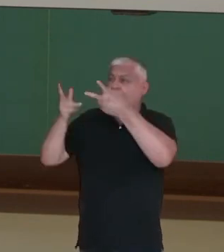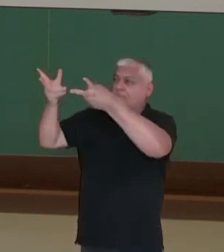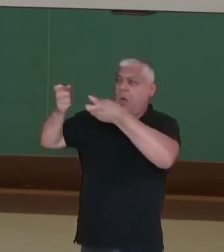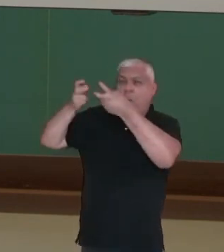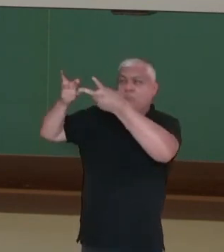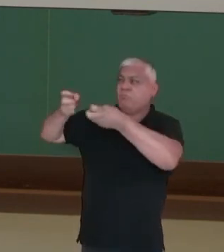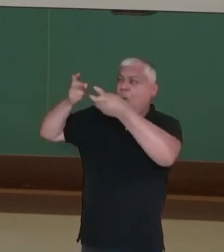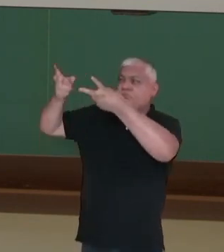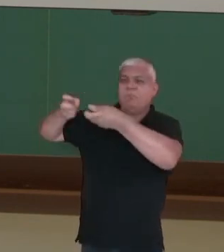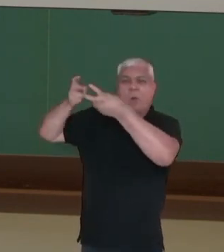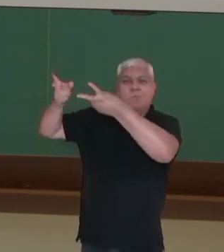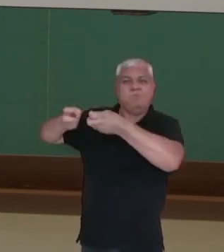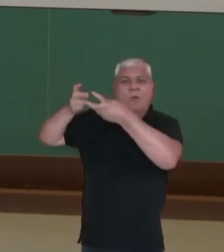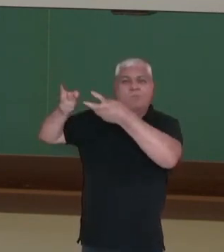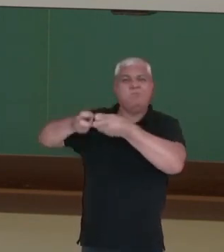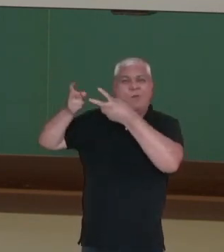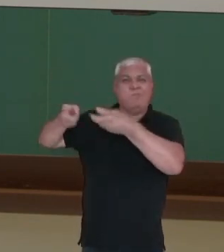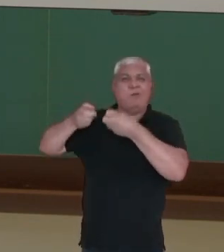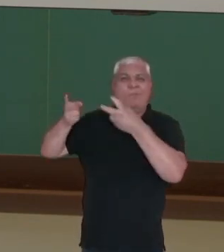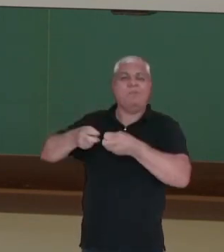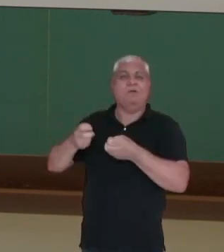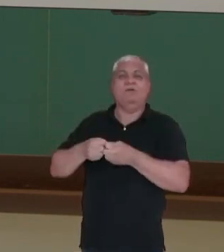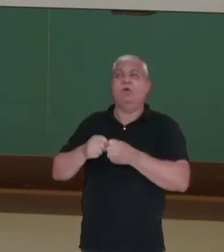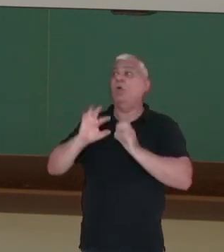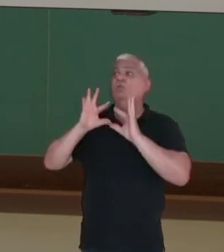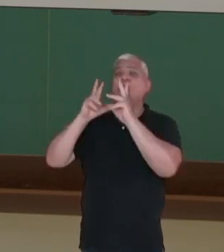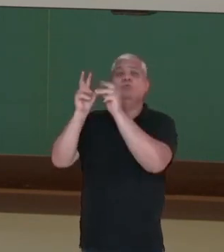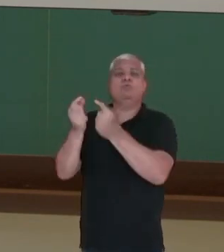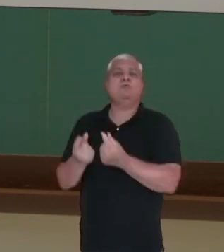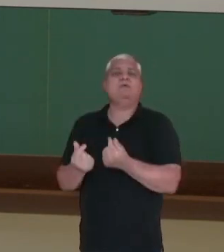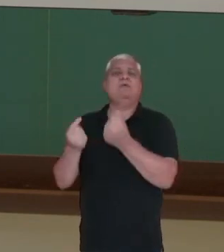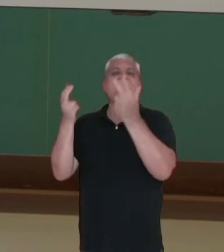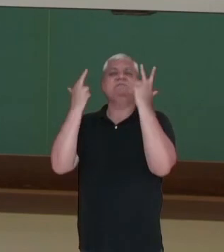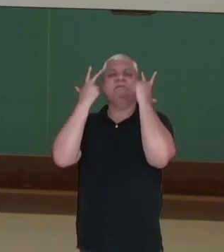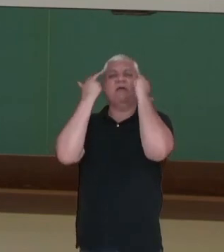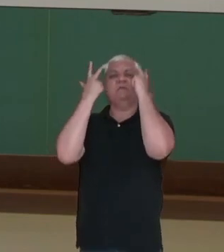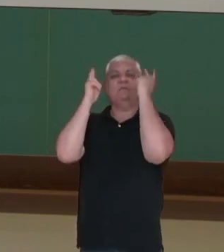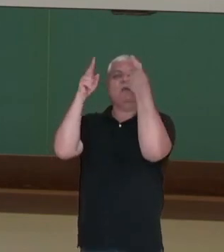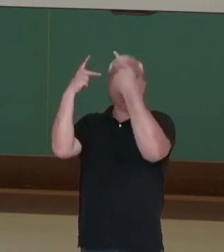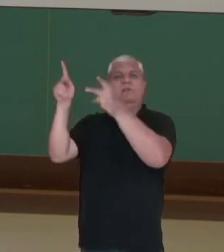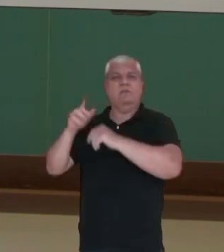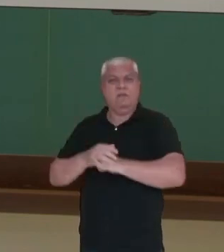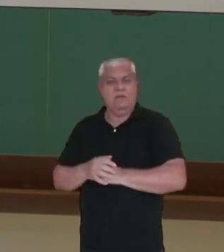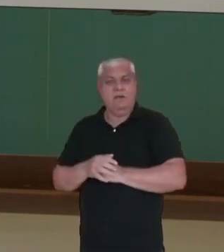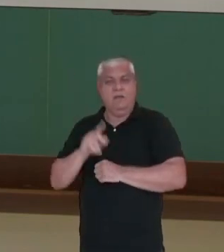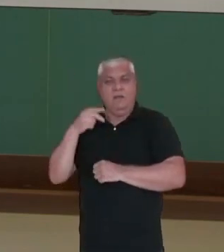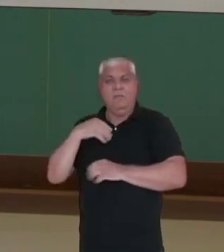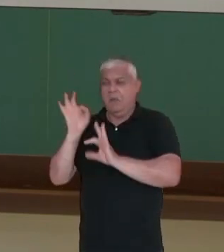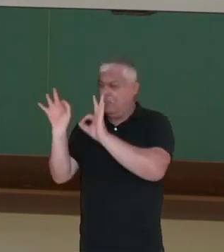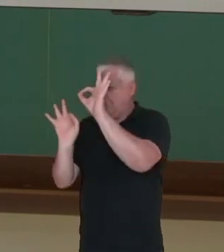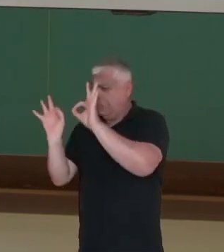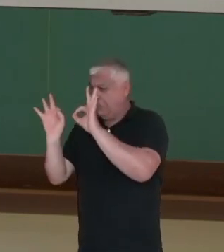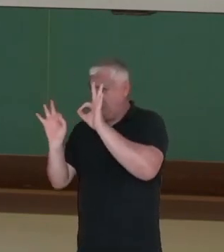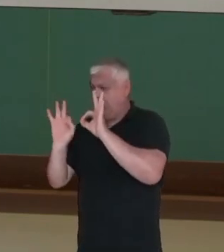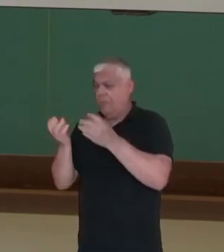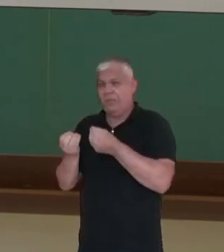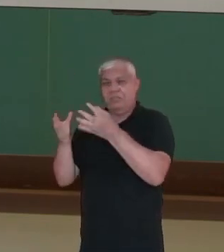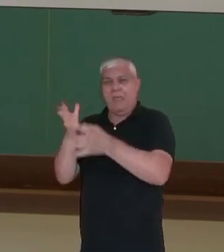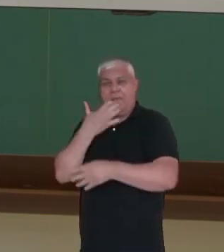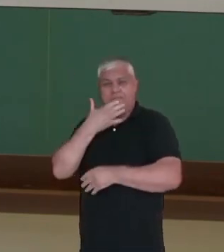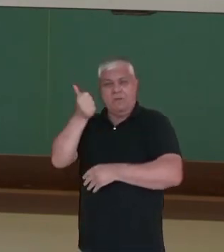para fazer uma colonização de exploração e não a colonização de povoamento e de melhorias e assim por